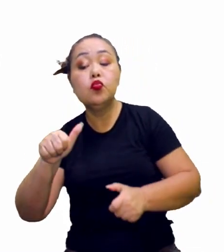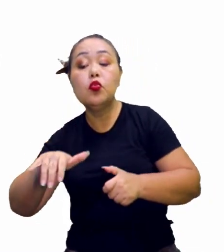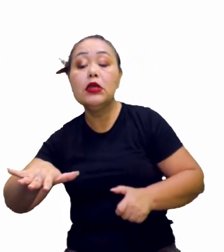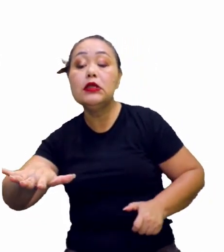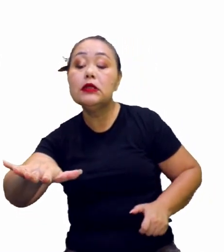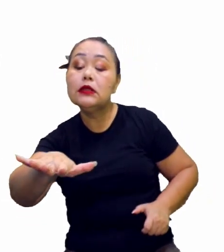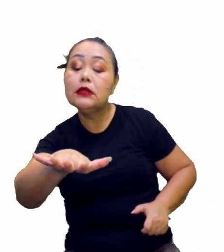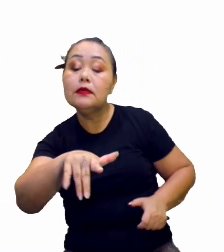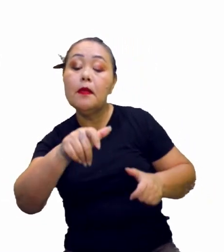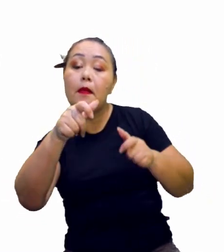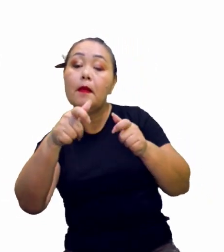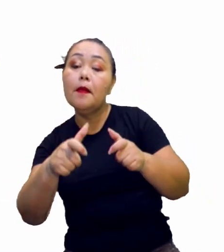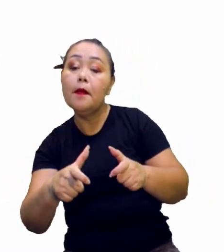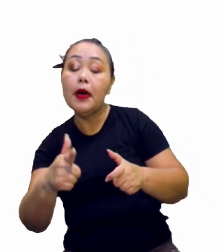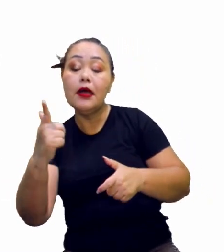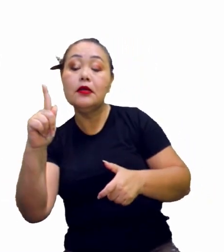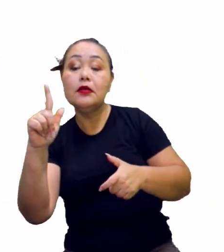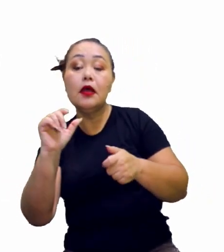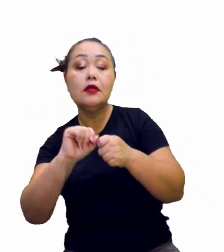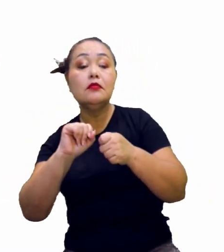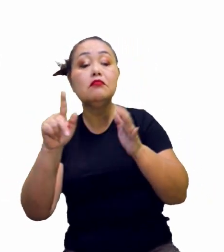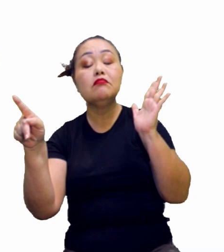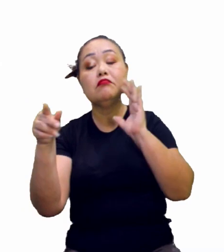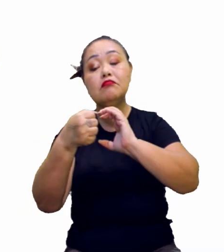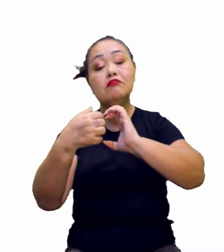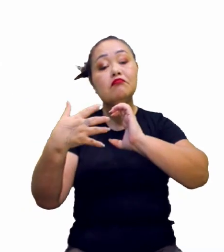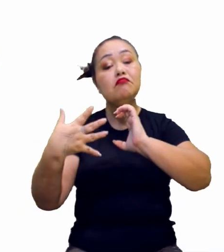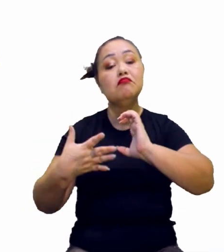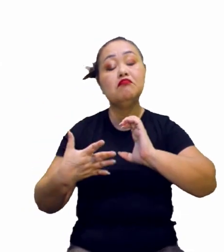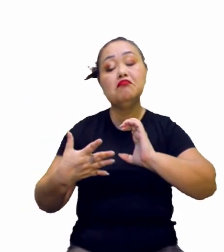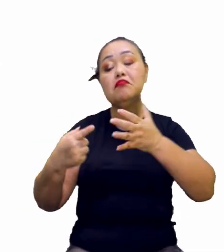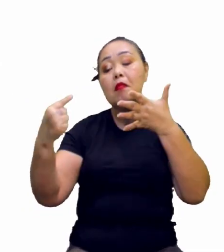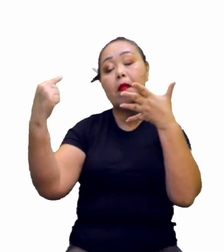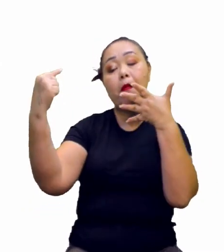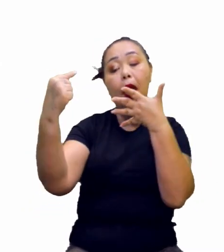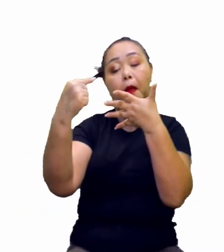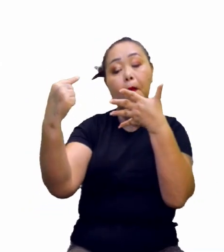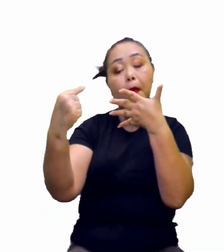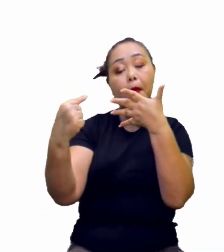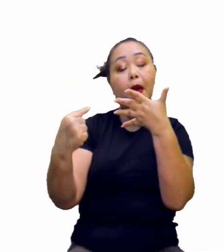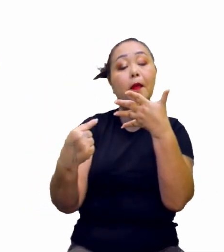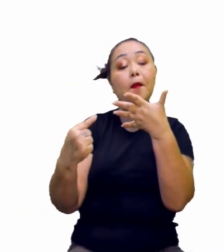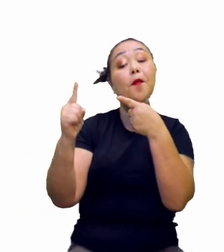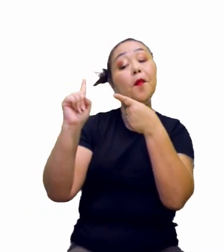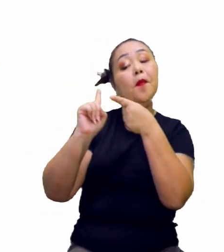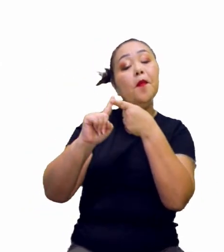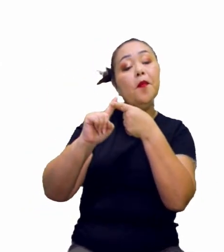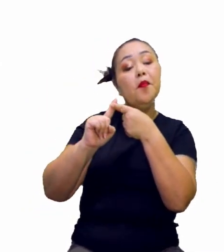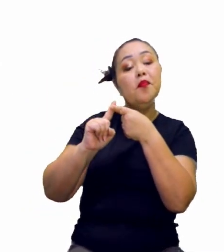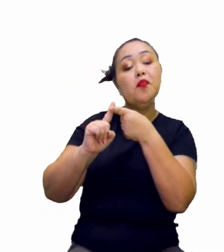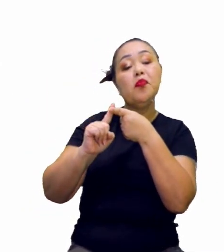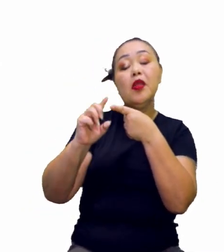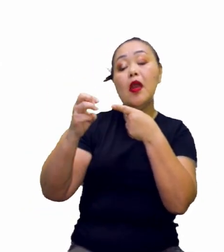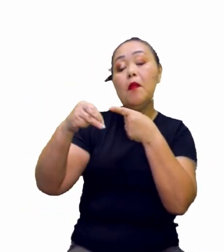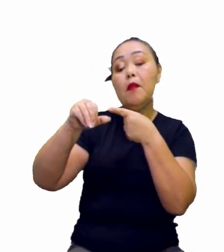cujas características específicas são definidas pelo